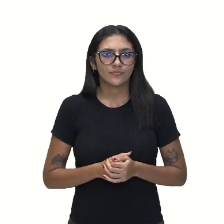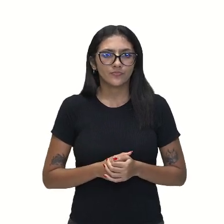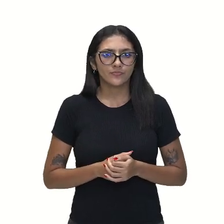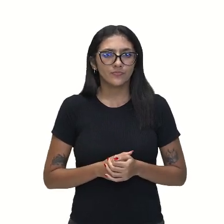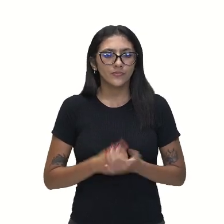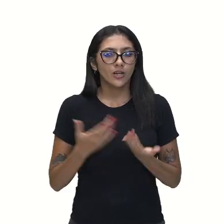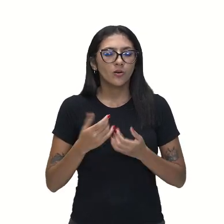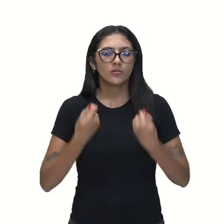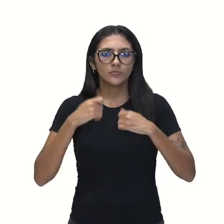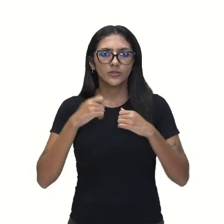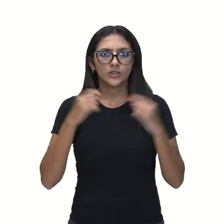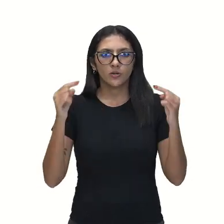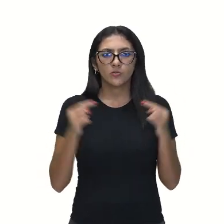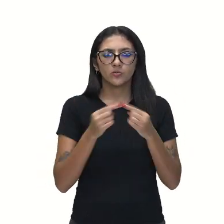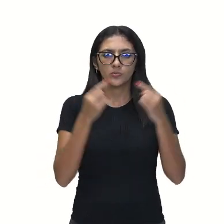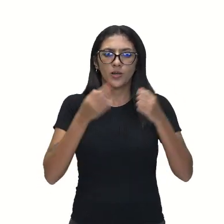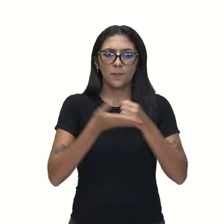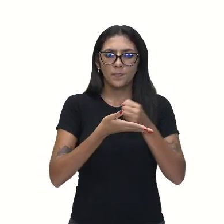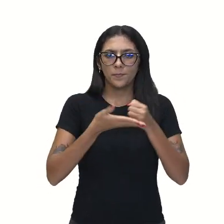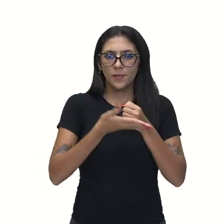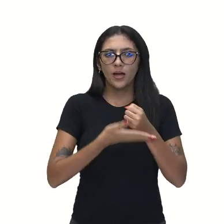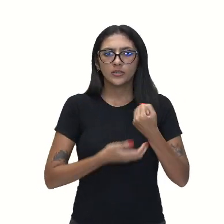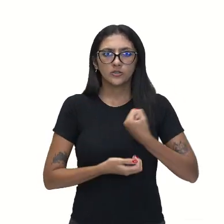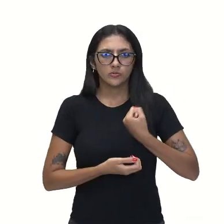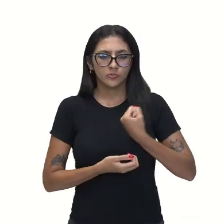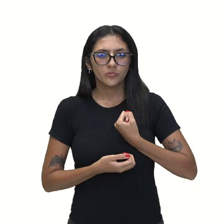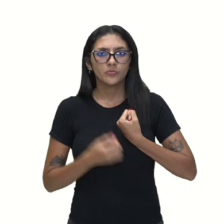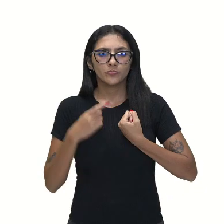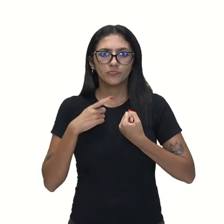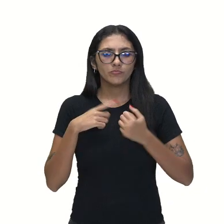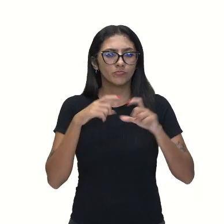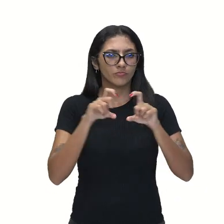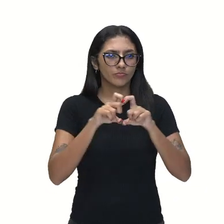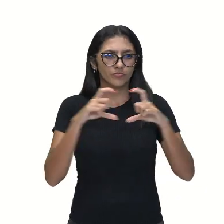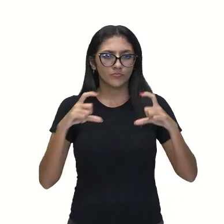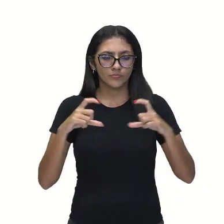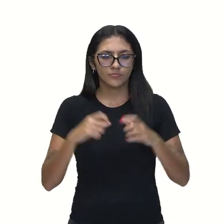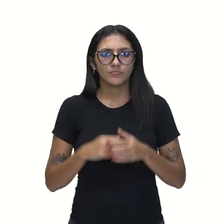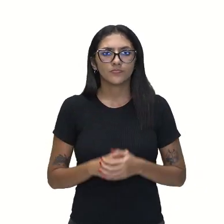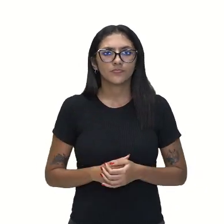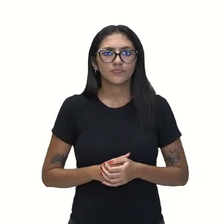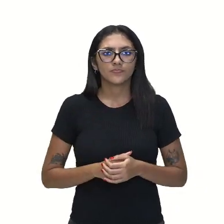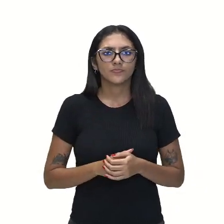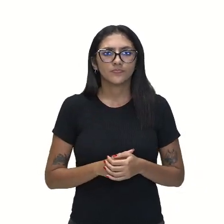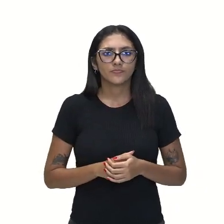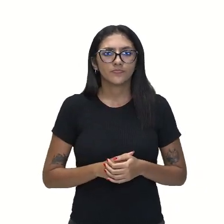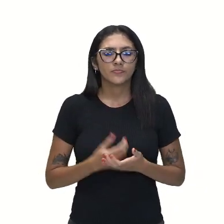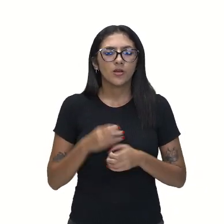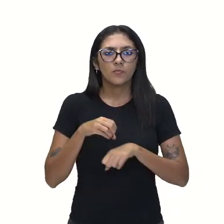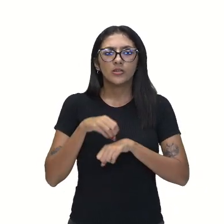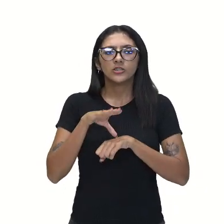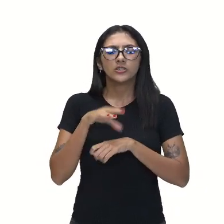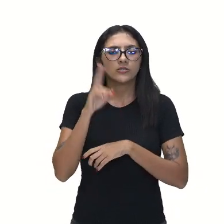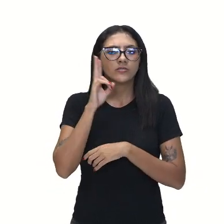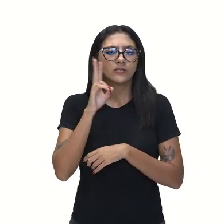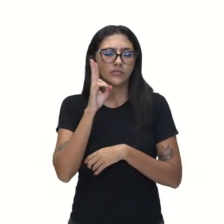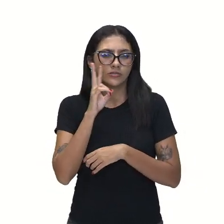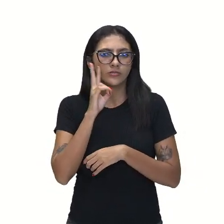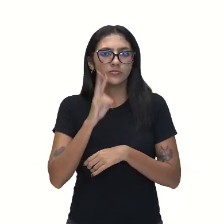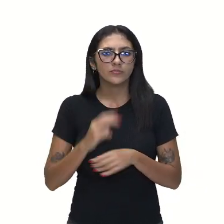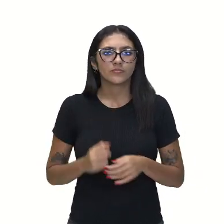igualar as bases, já que nós temos aí uma equação exponencial. Então, uma dica, né, é a gente sempre